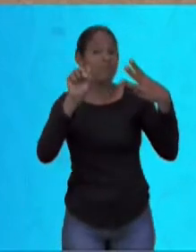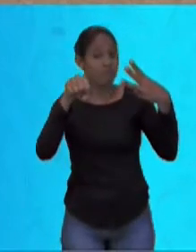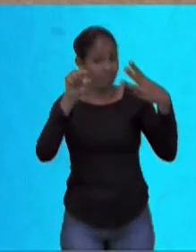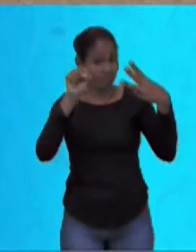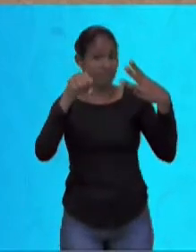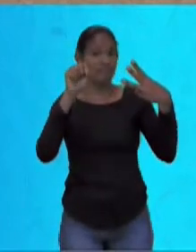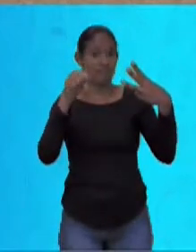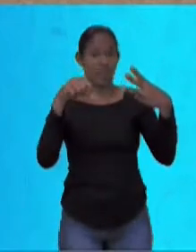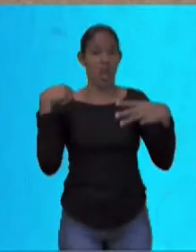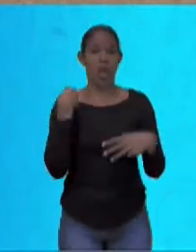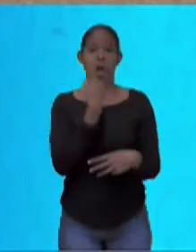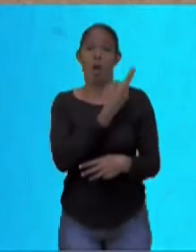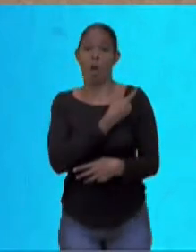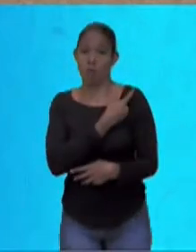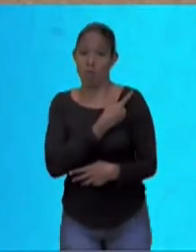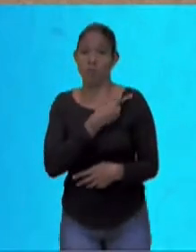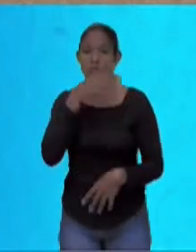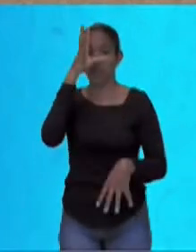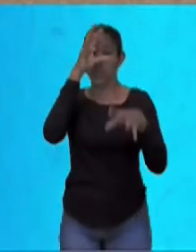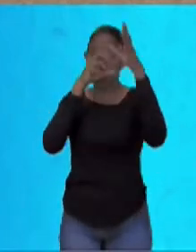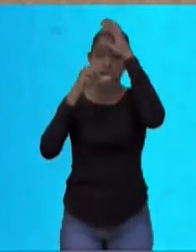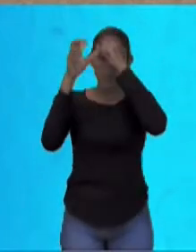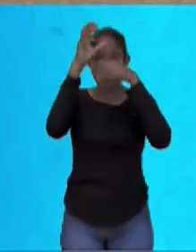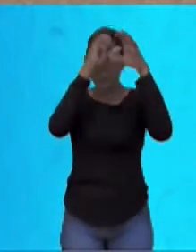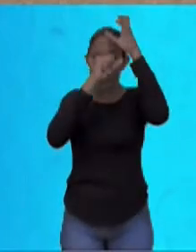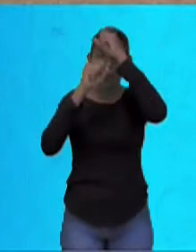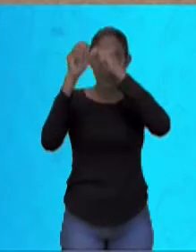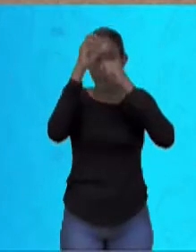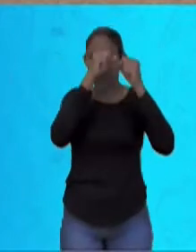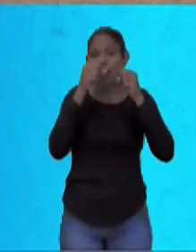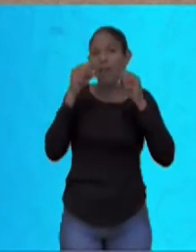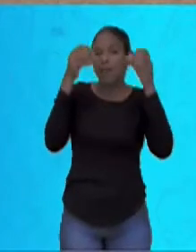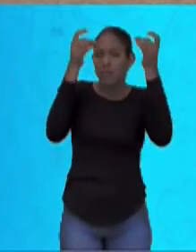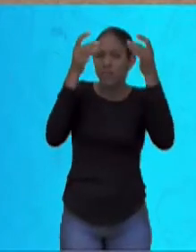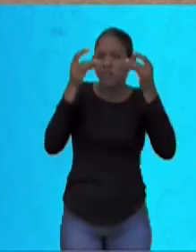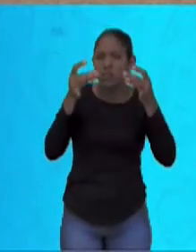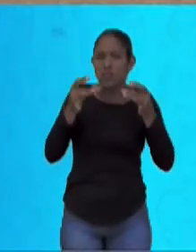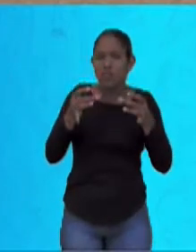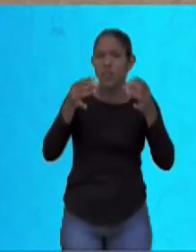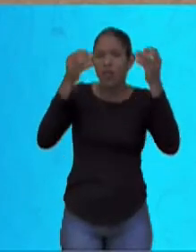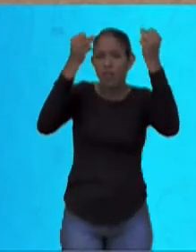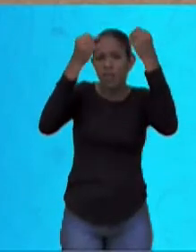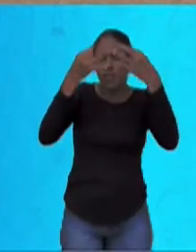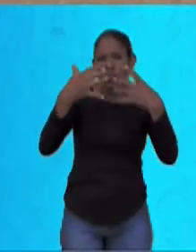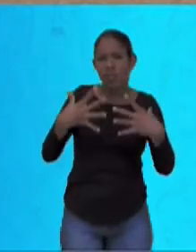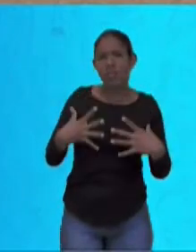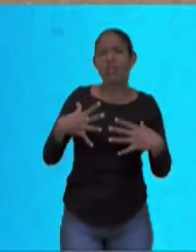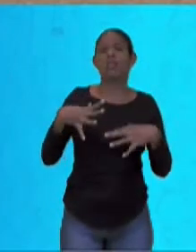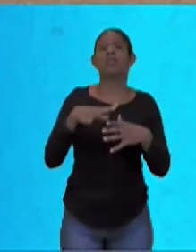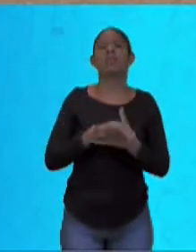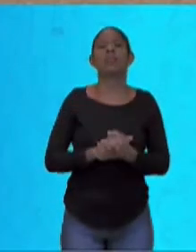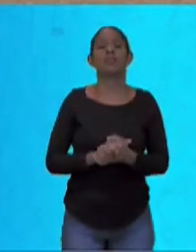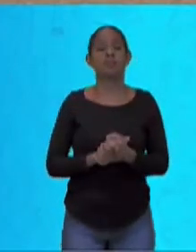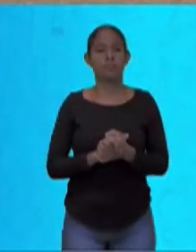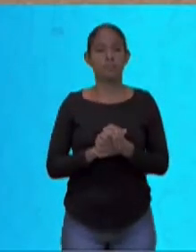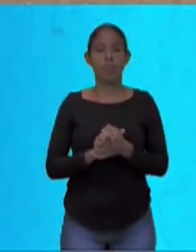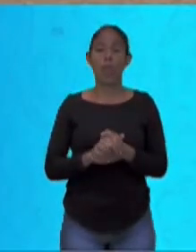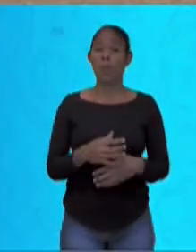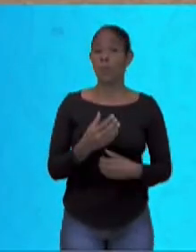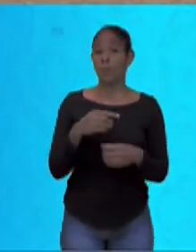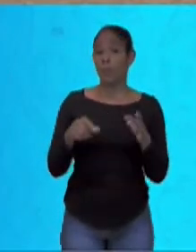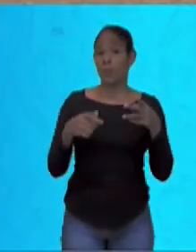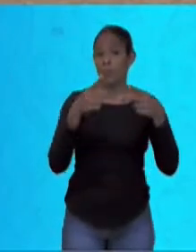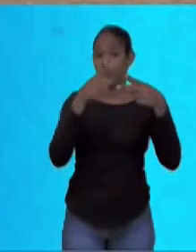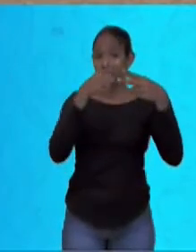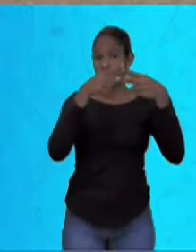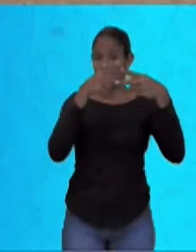de maneira especificada sobre cada um. Mas já vamos nos adiantando. Poema.